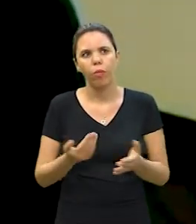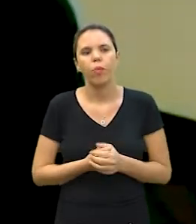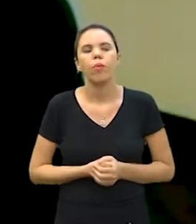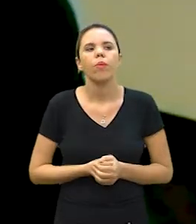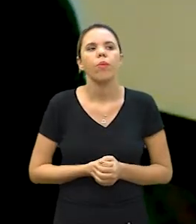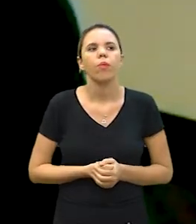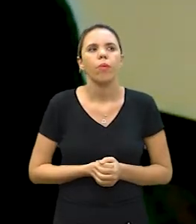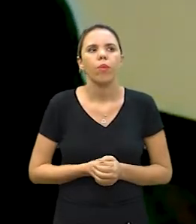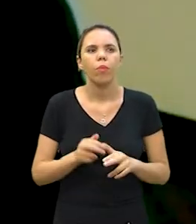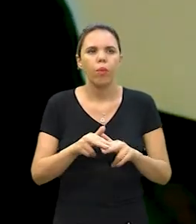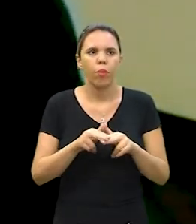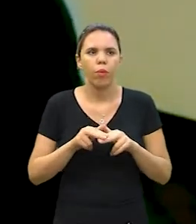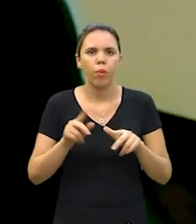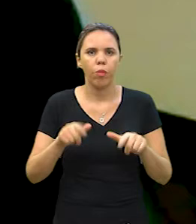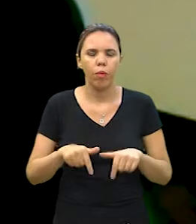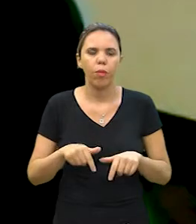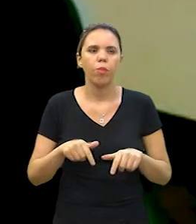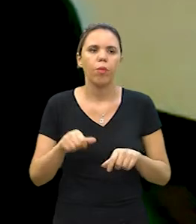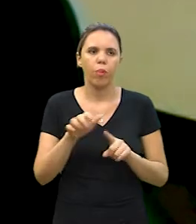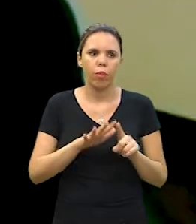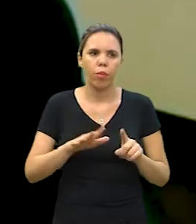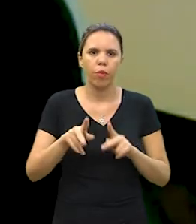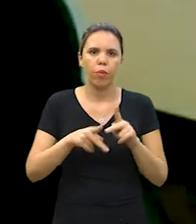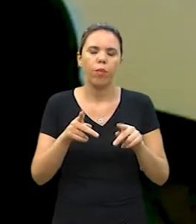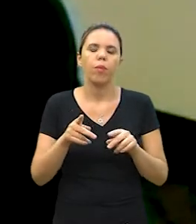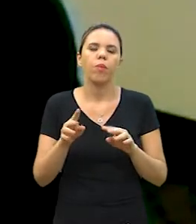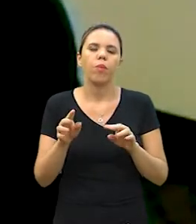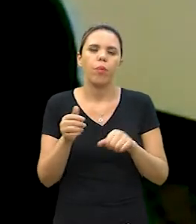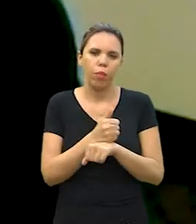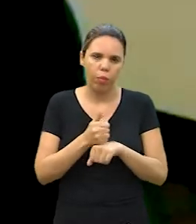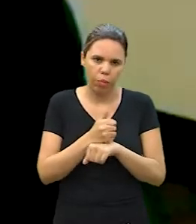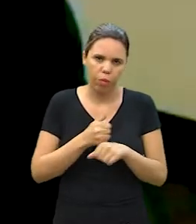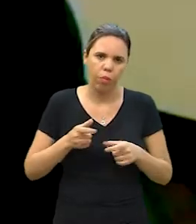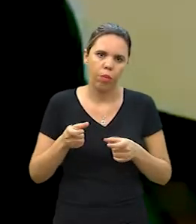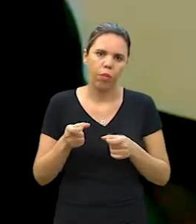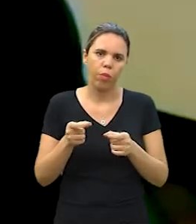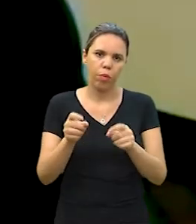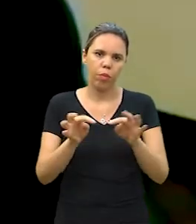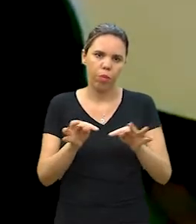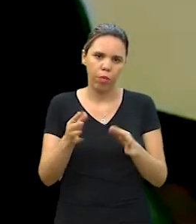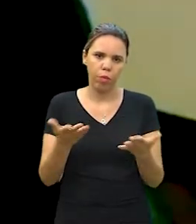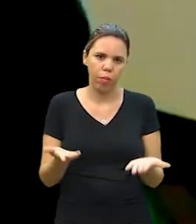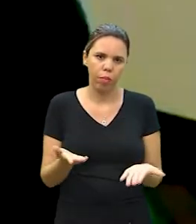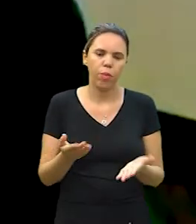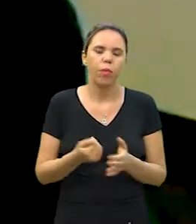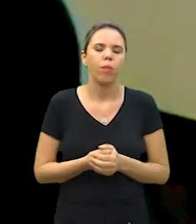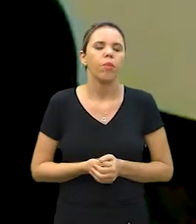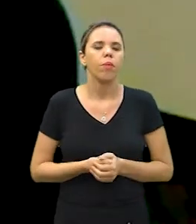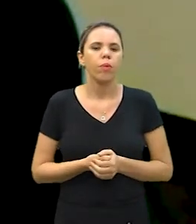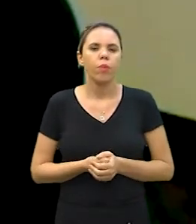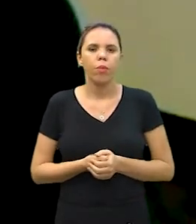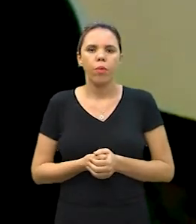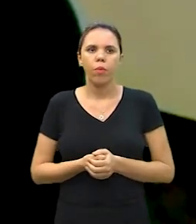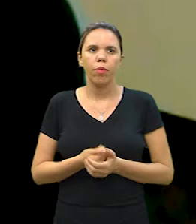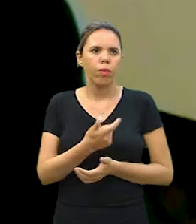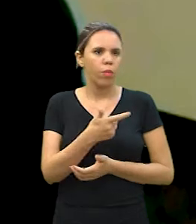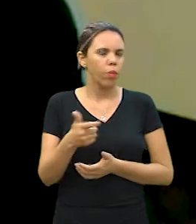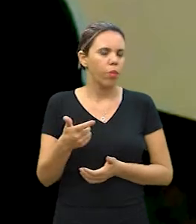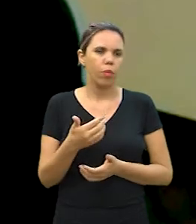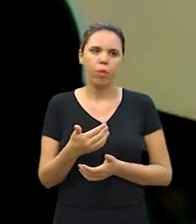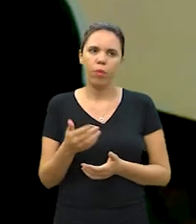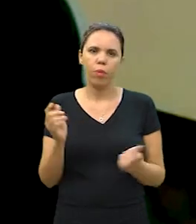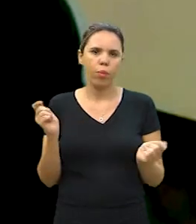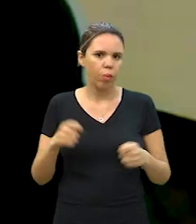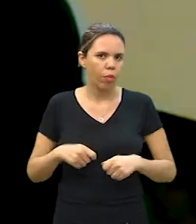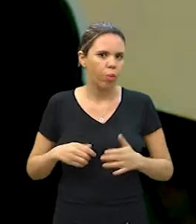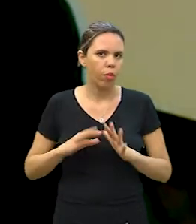agora, justamente nessa especificidade oncológica. Então, certamente, não tem